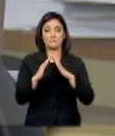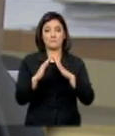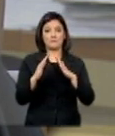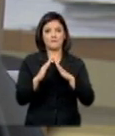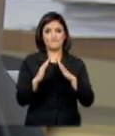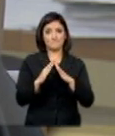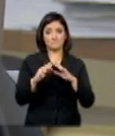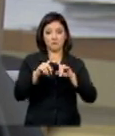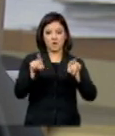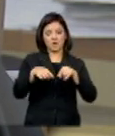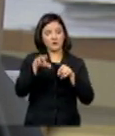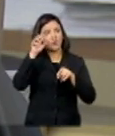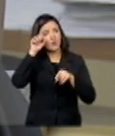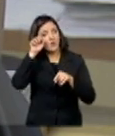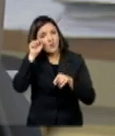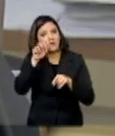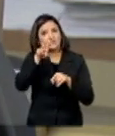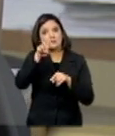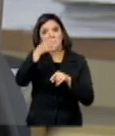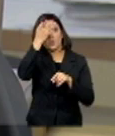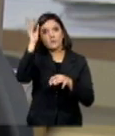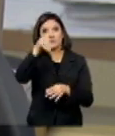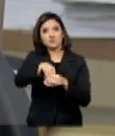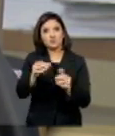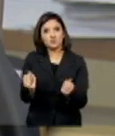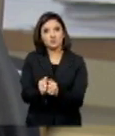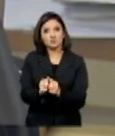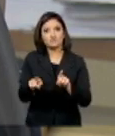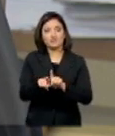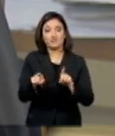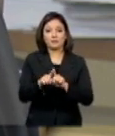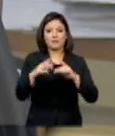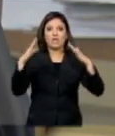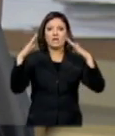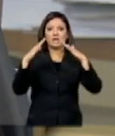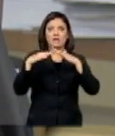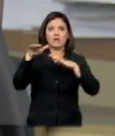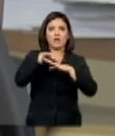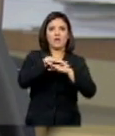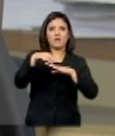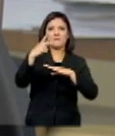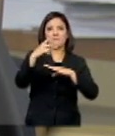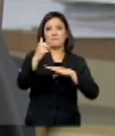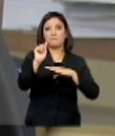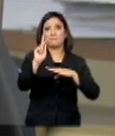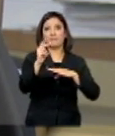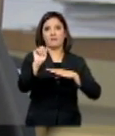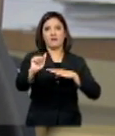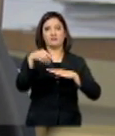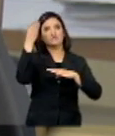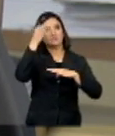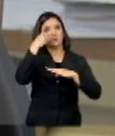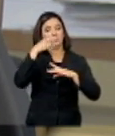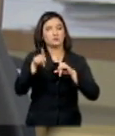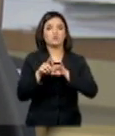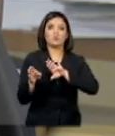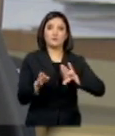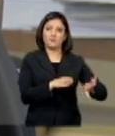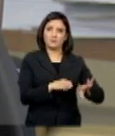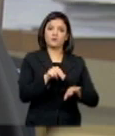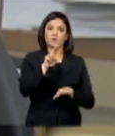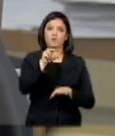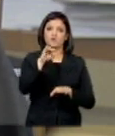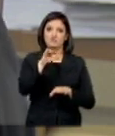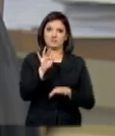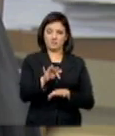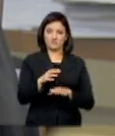teto de palha em privação extrema também informações da unicef nesse relatório seguindo a mesma linha e assim